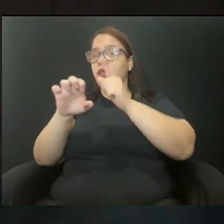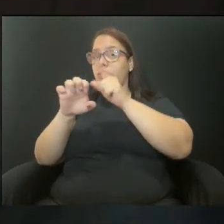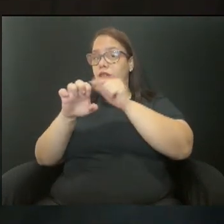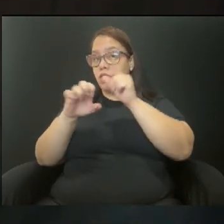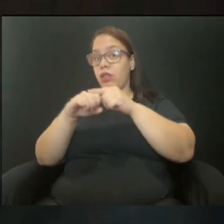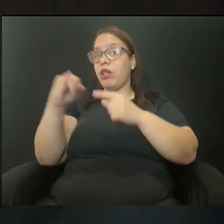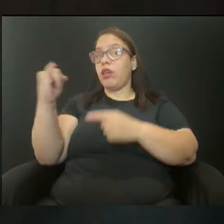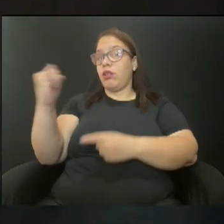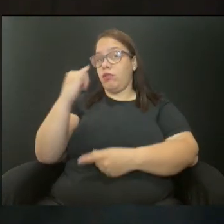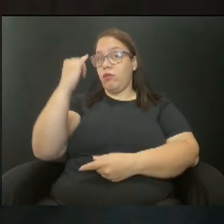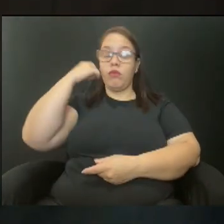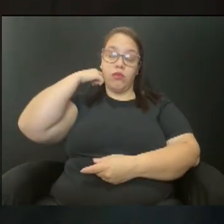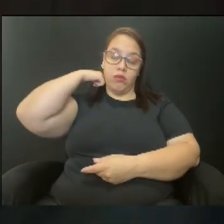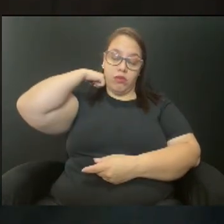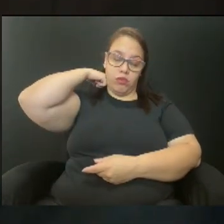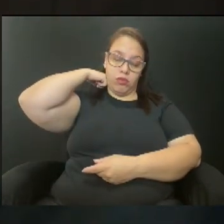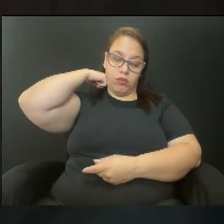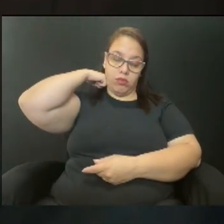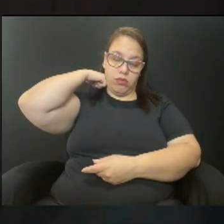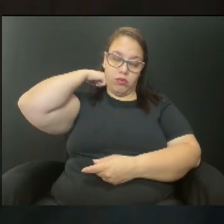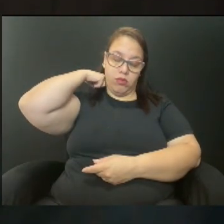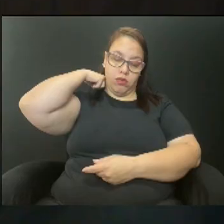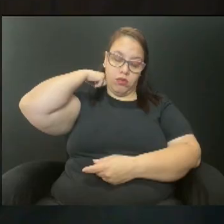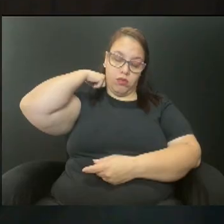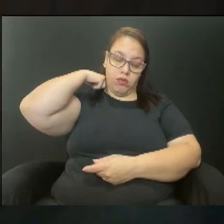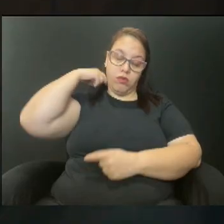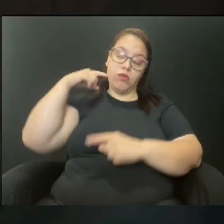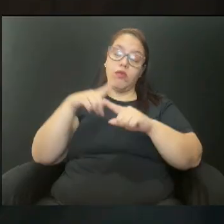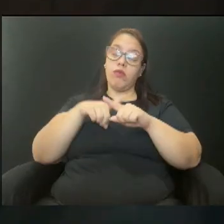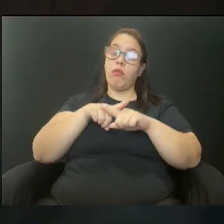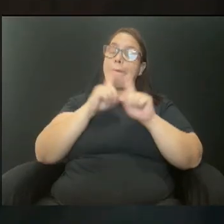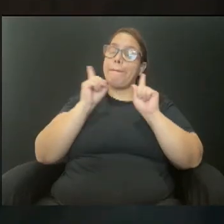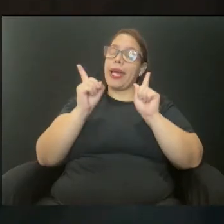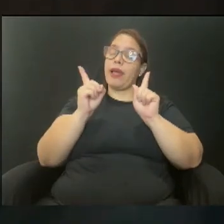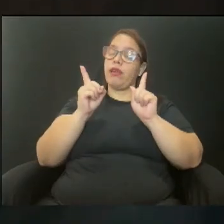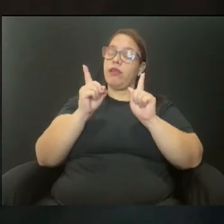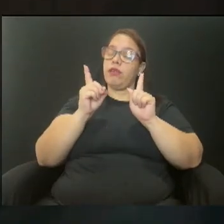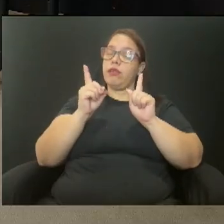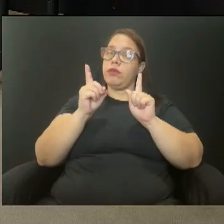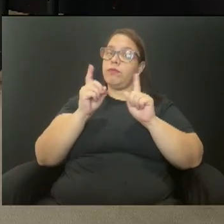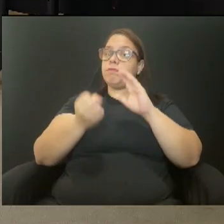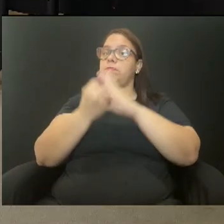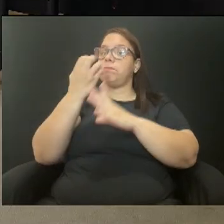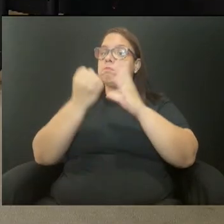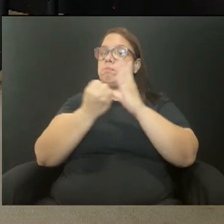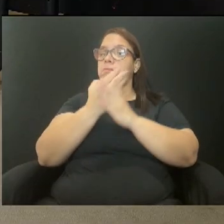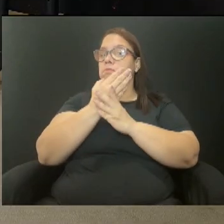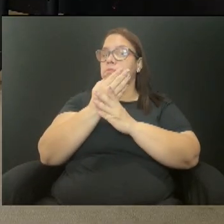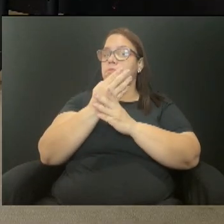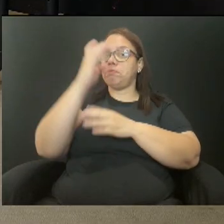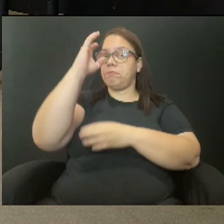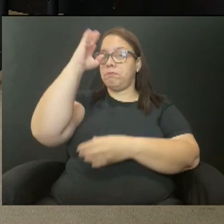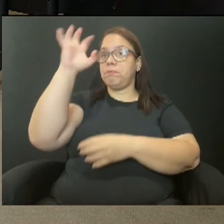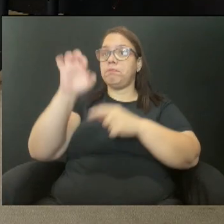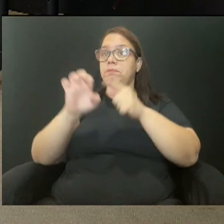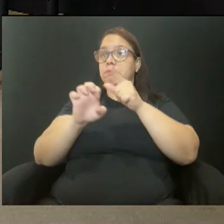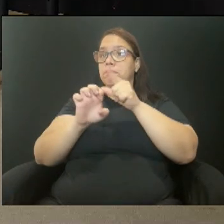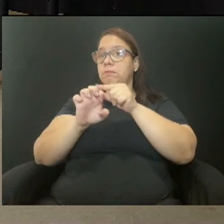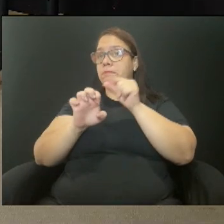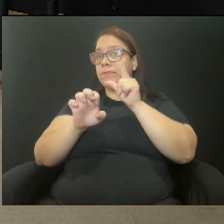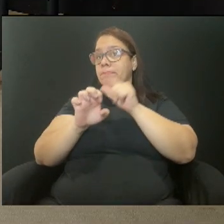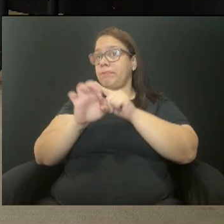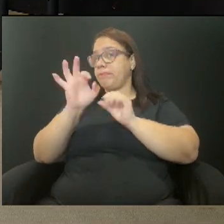esse mercado, mas que muitas vezes se criou uma ilusão sobre empreender justamente